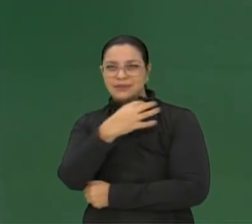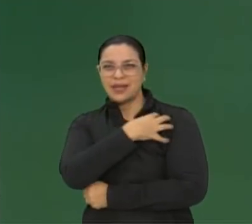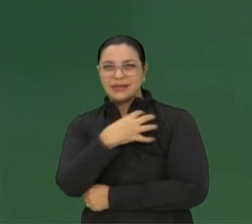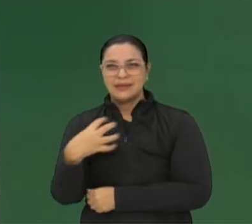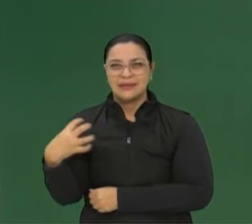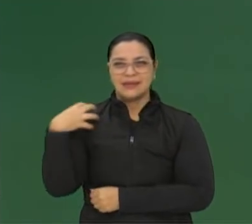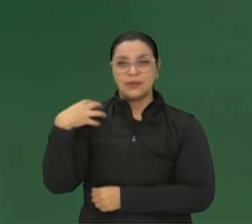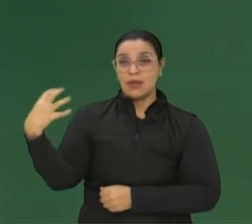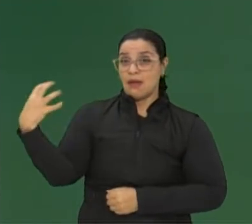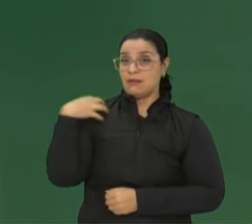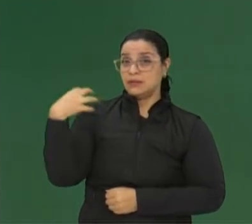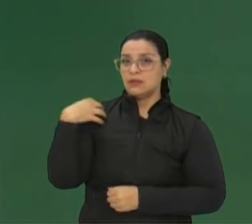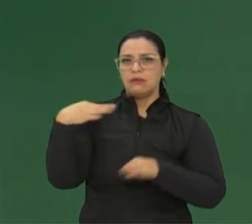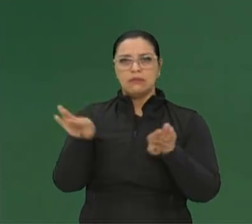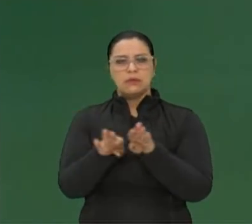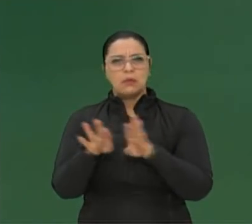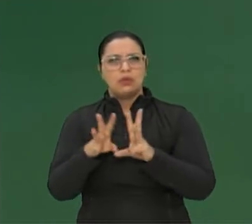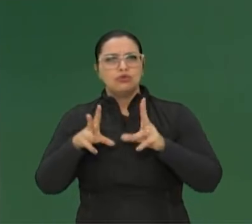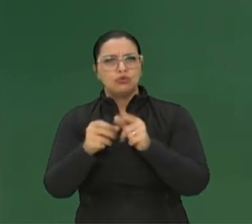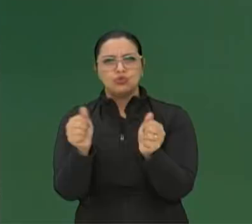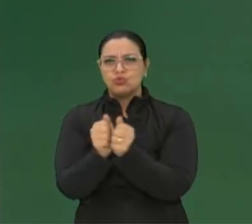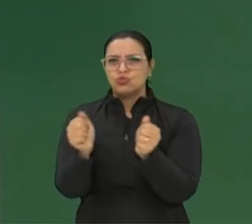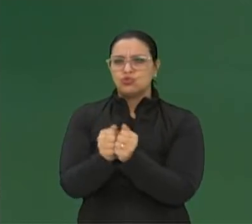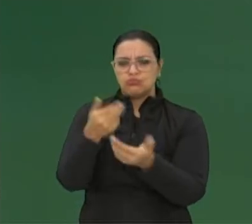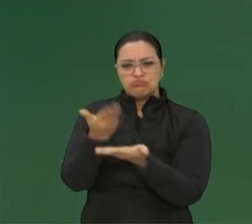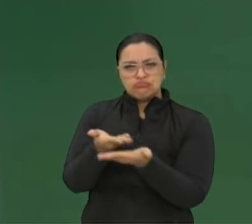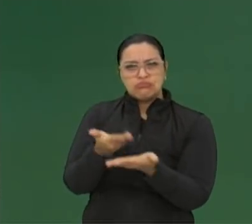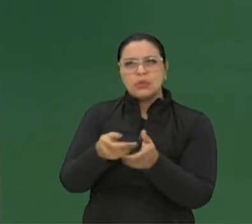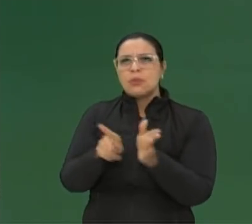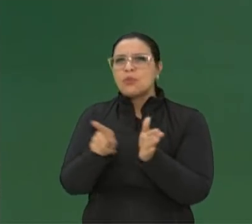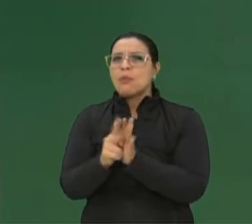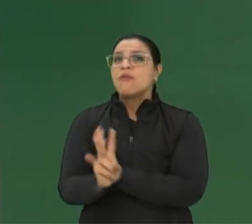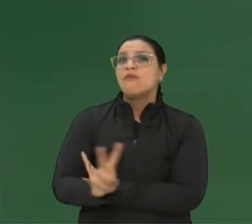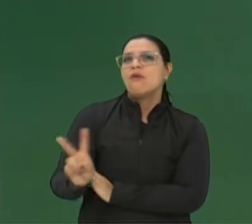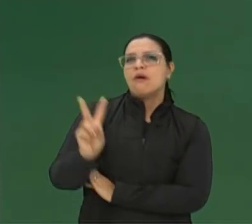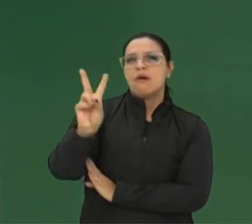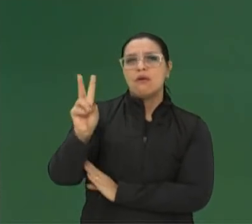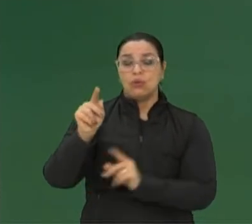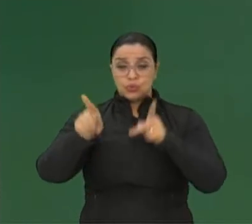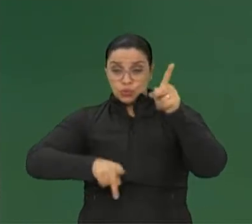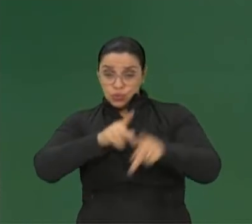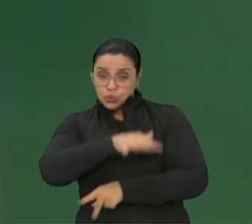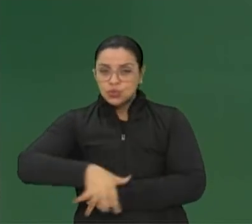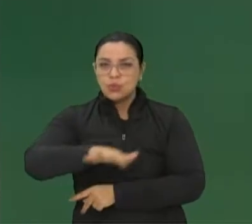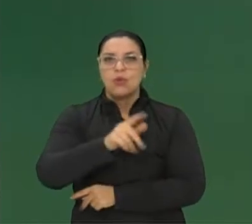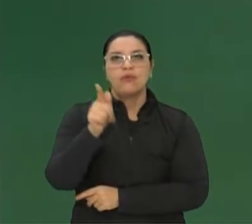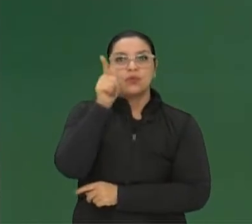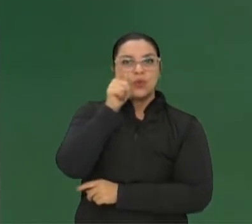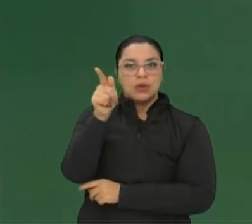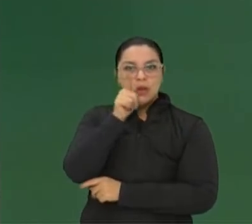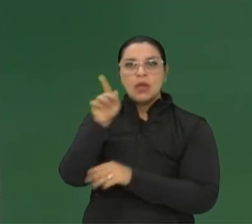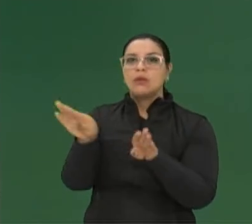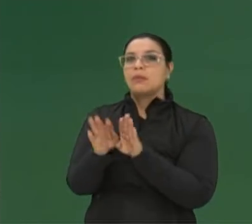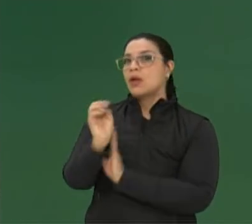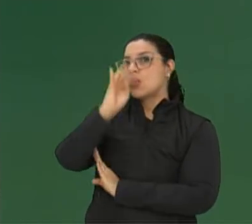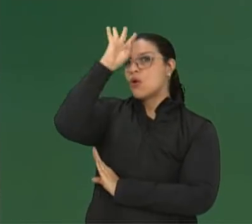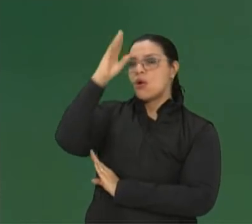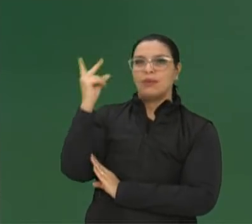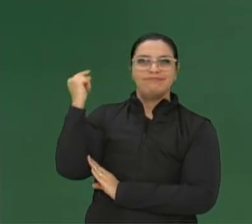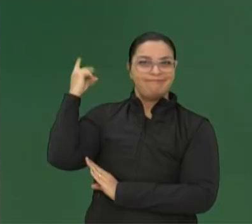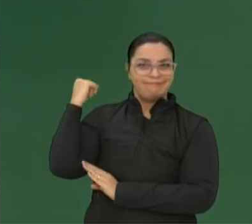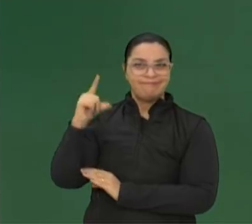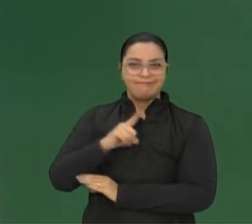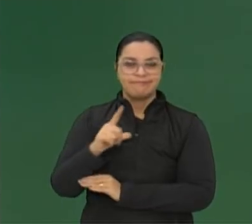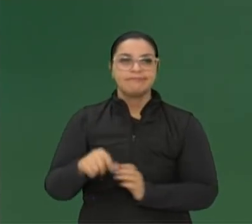esse renascimento aí que vai renascer com o quê? Com os valores do povo grego e romano antigo,